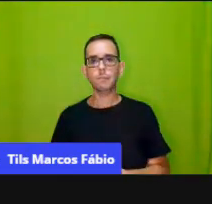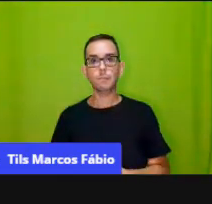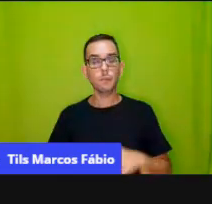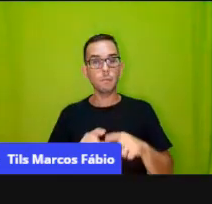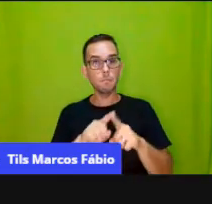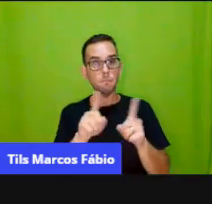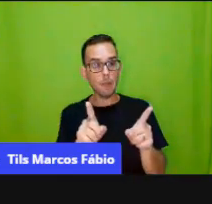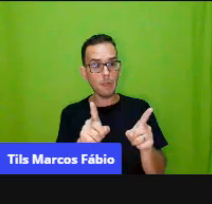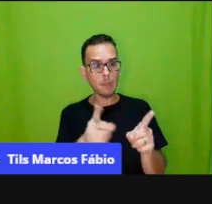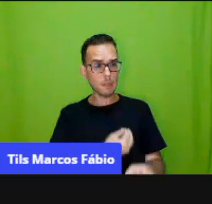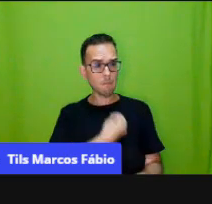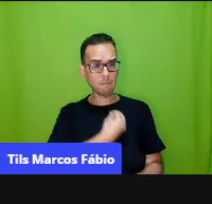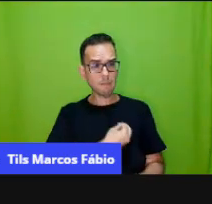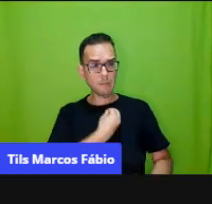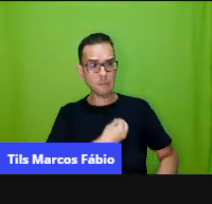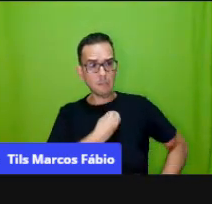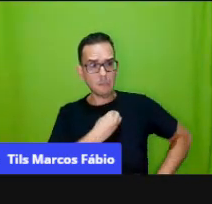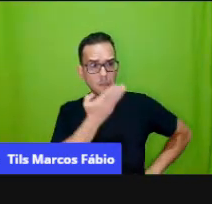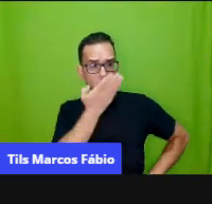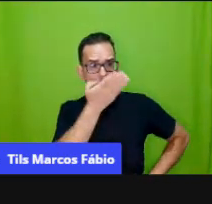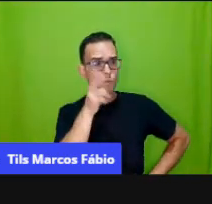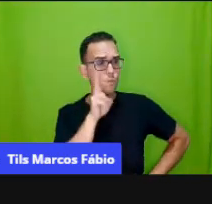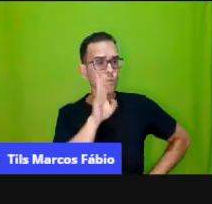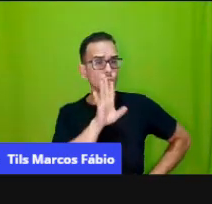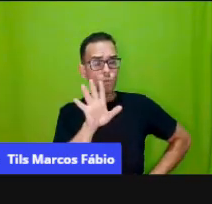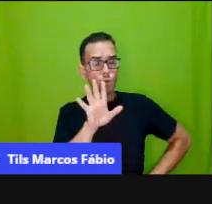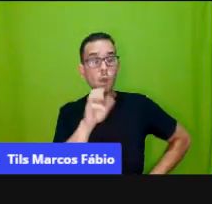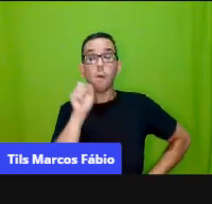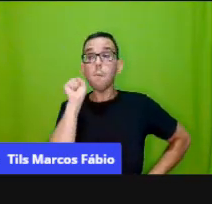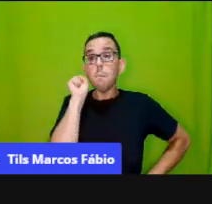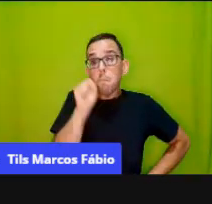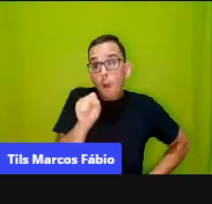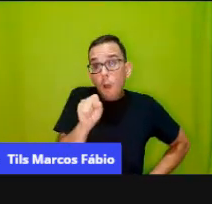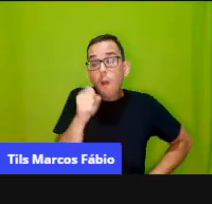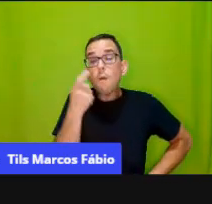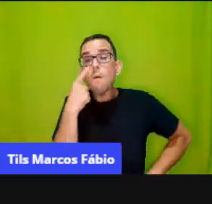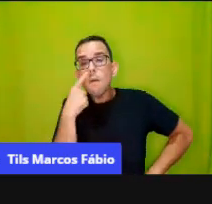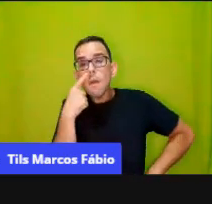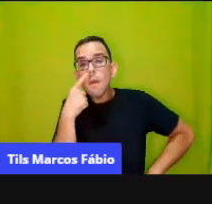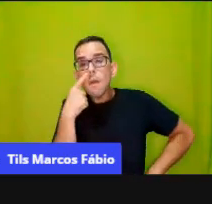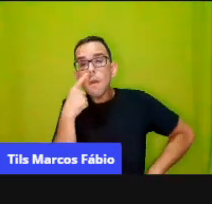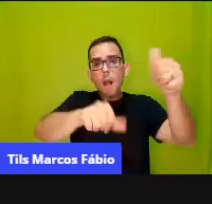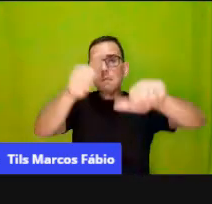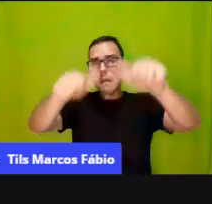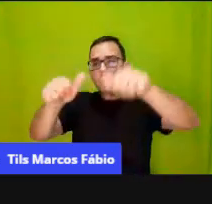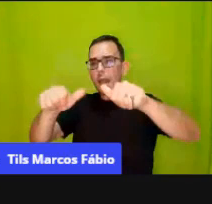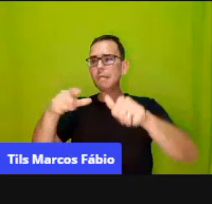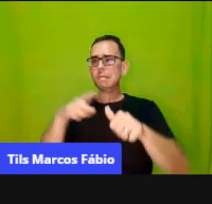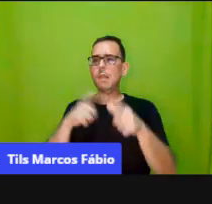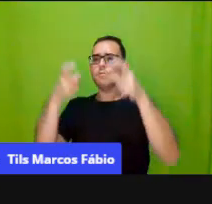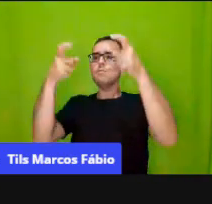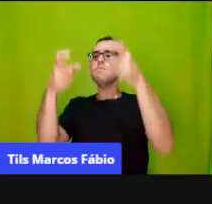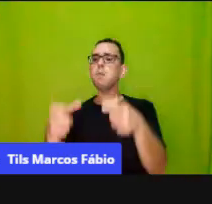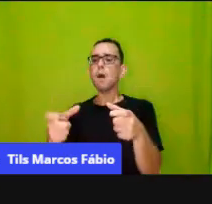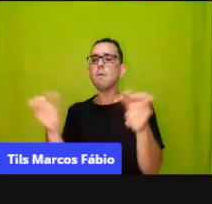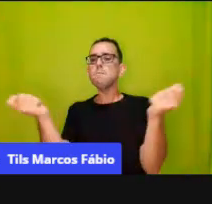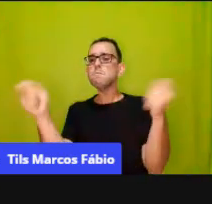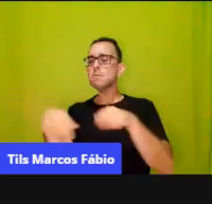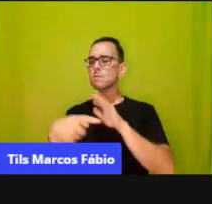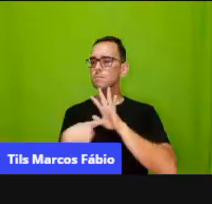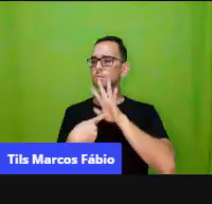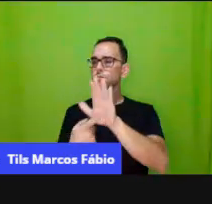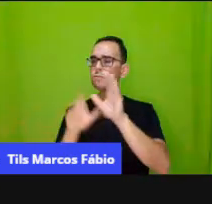da vida natural, eu posso ter opções, né? Eu vou avaliar se esse animal tem o espaço e ele consegue expressar os seus